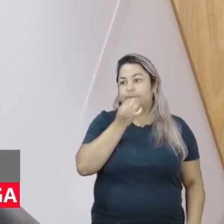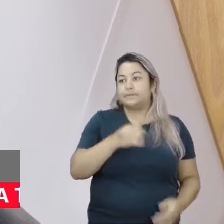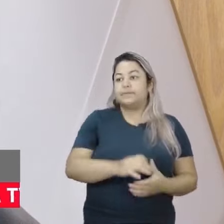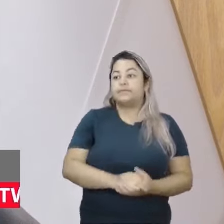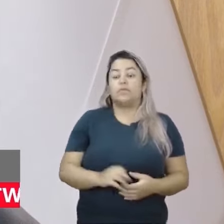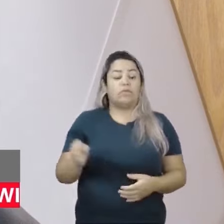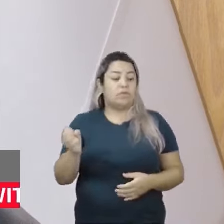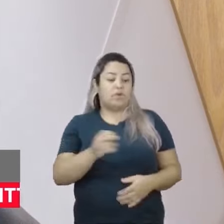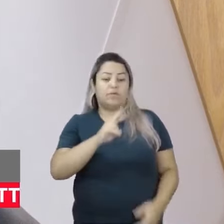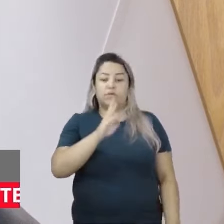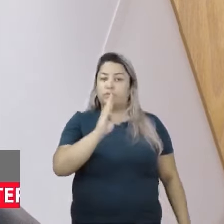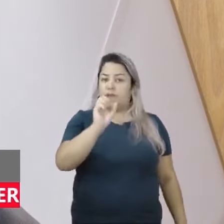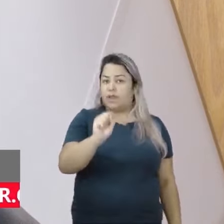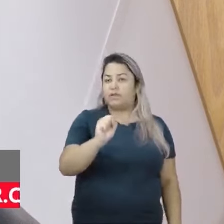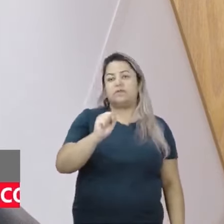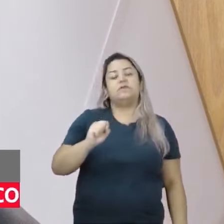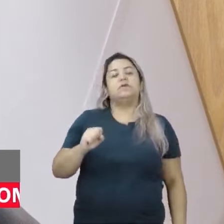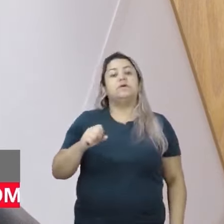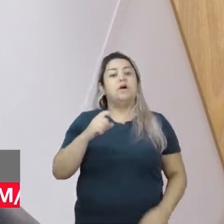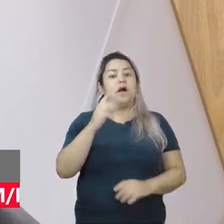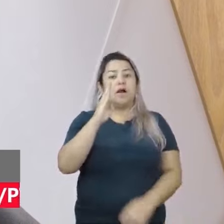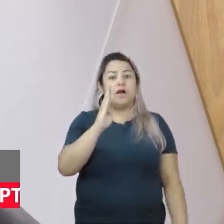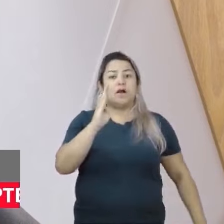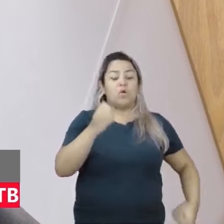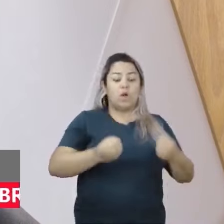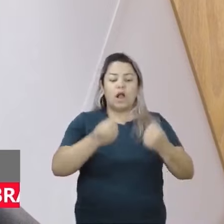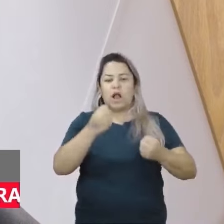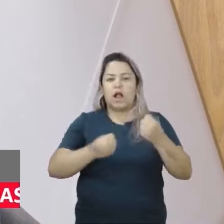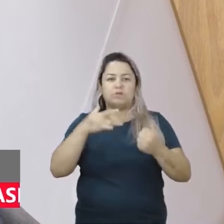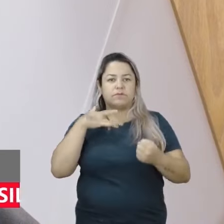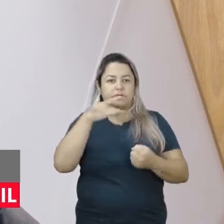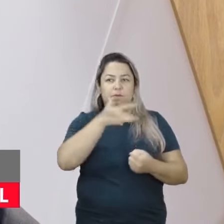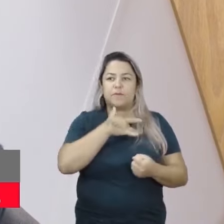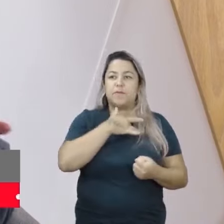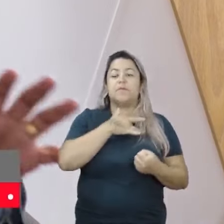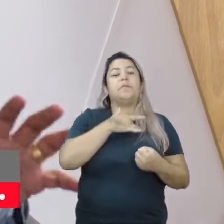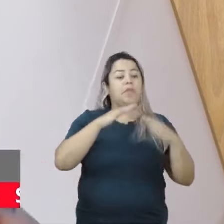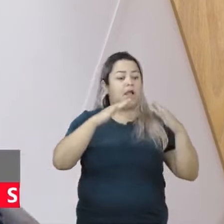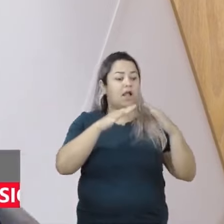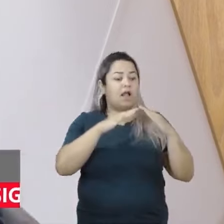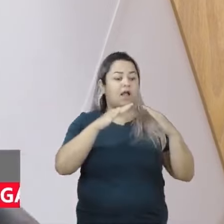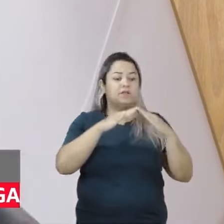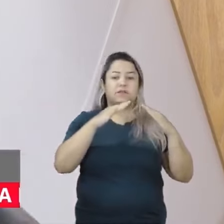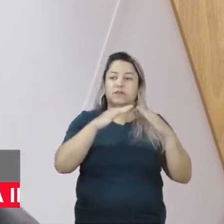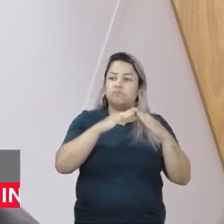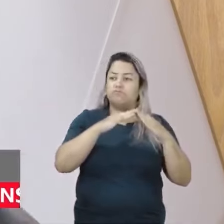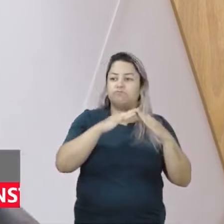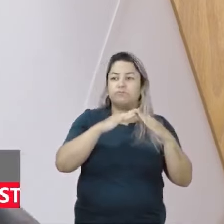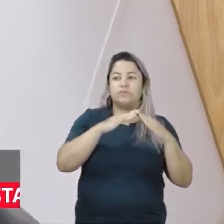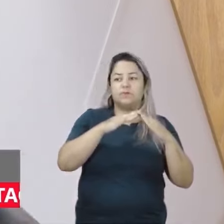novas unidades básicas de saúde, ambulância do SAMU, maternidades em municípios onde existiam